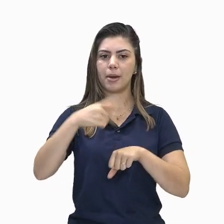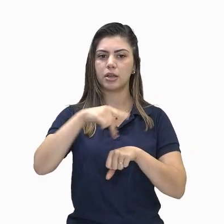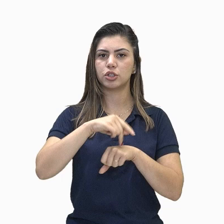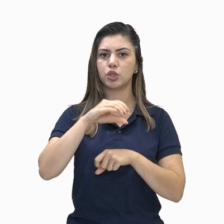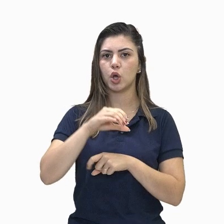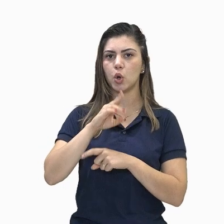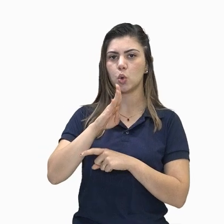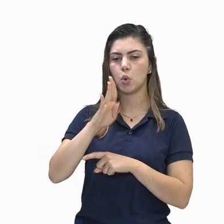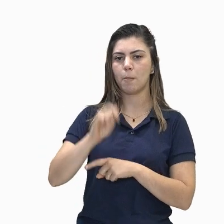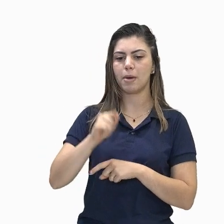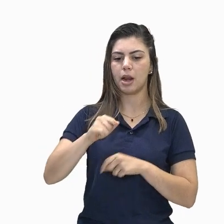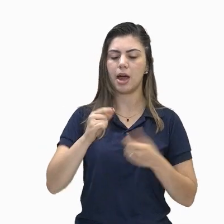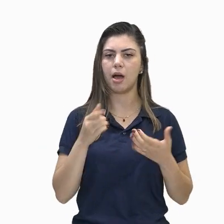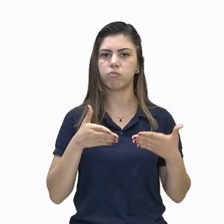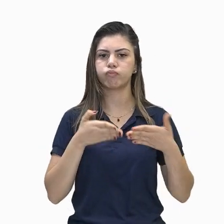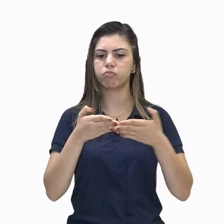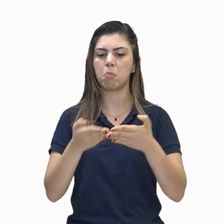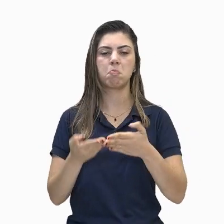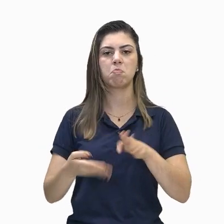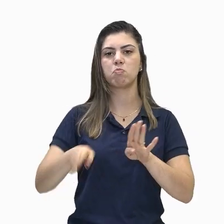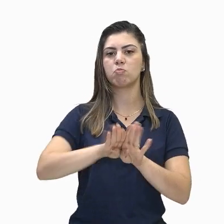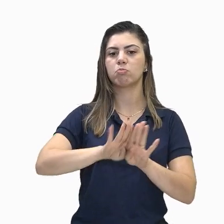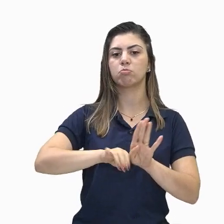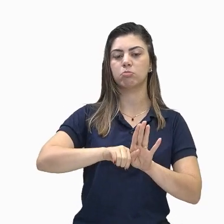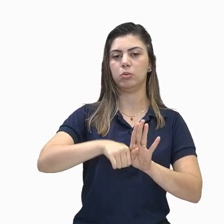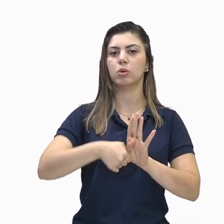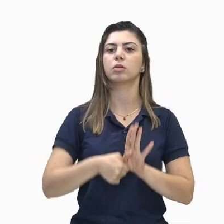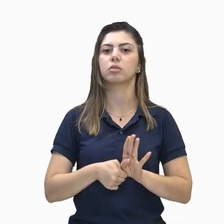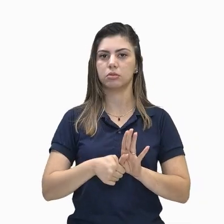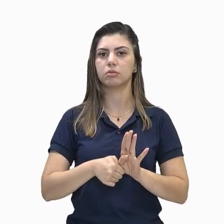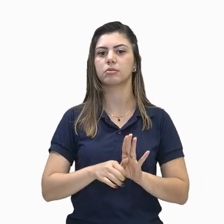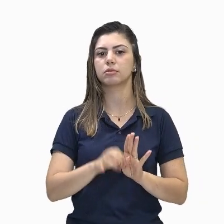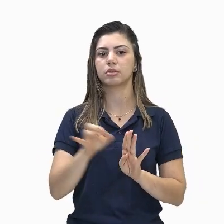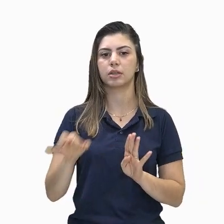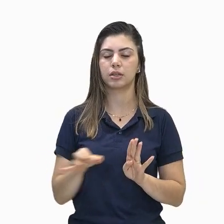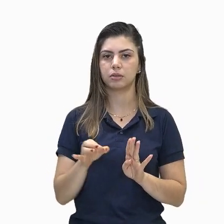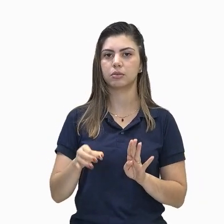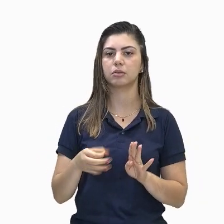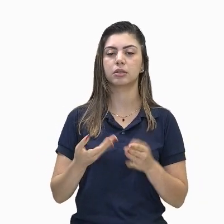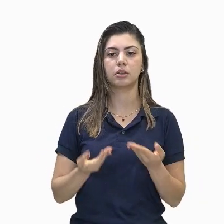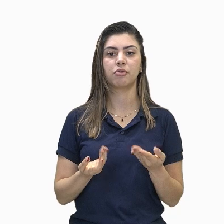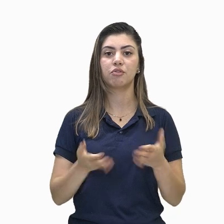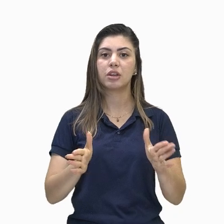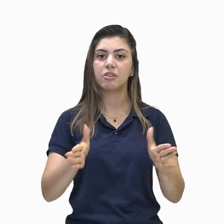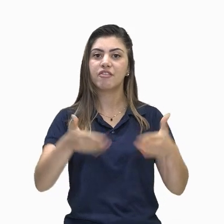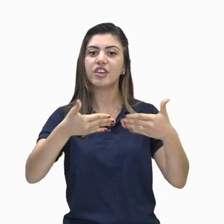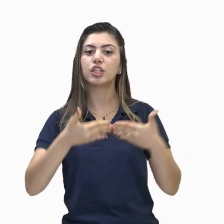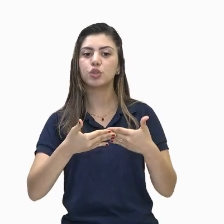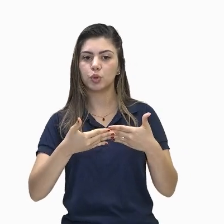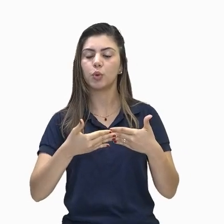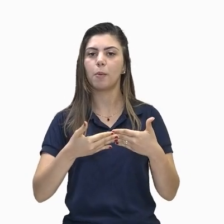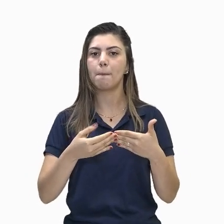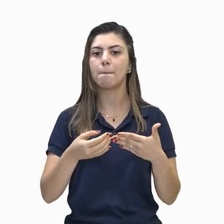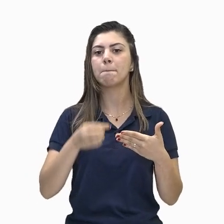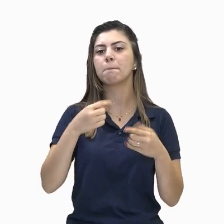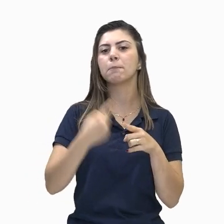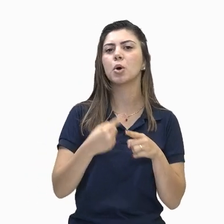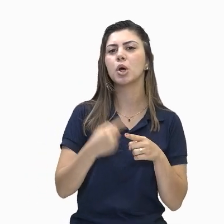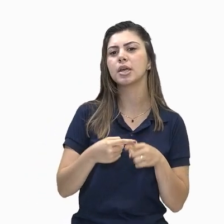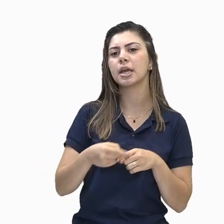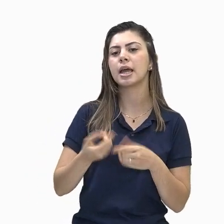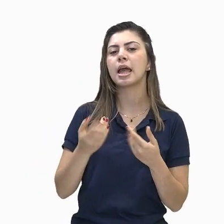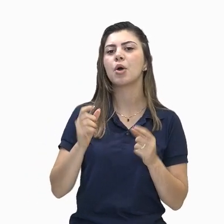a retirada dos mísseis soviéticos. Então, ele manteve esse bloqueio para impedir que